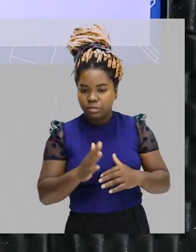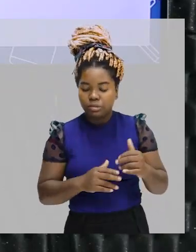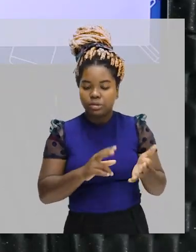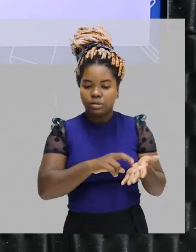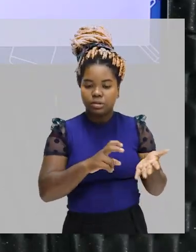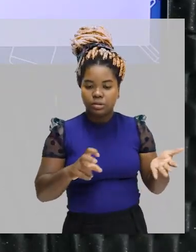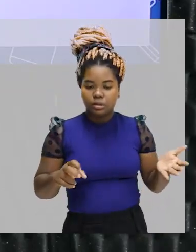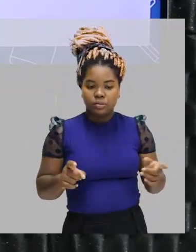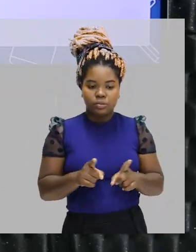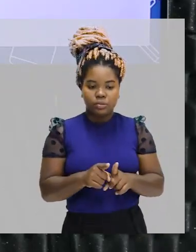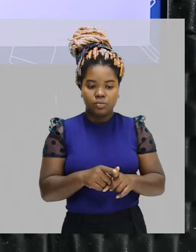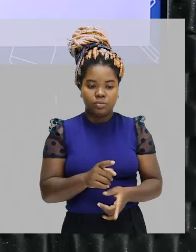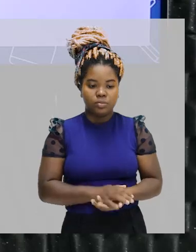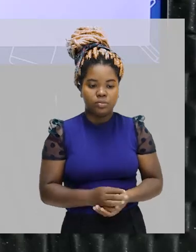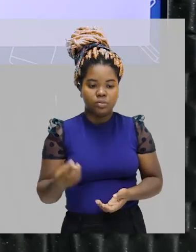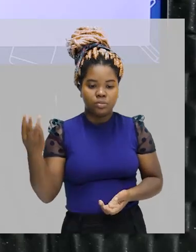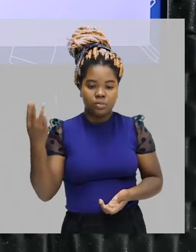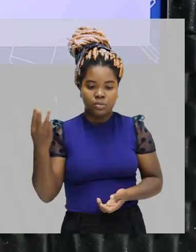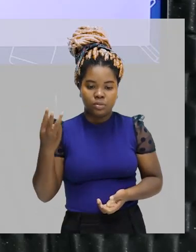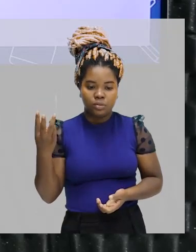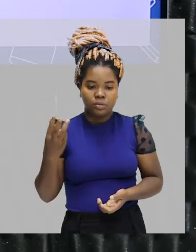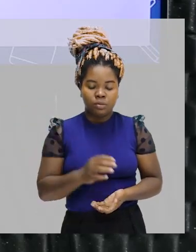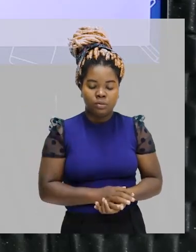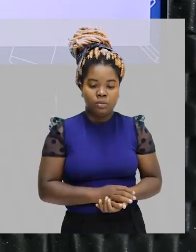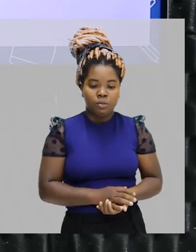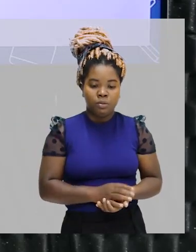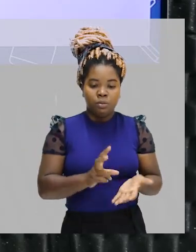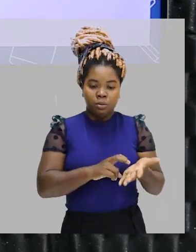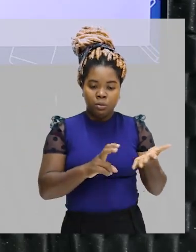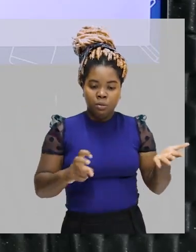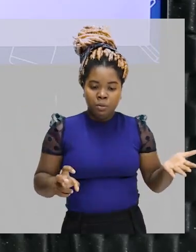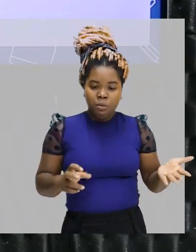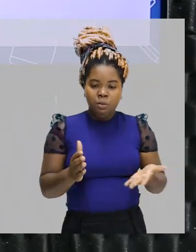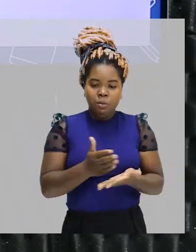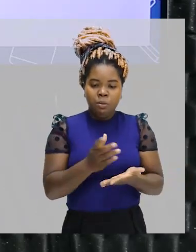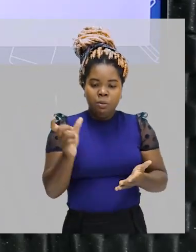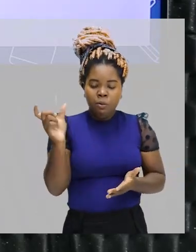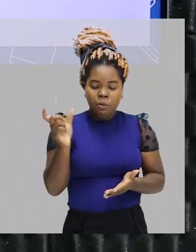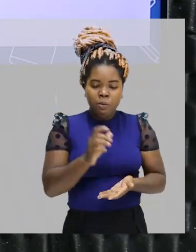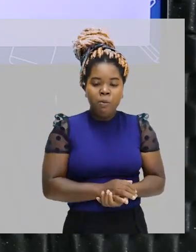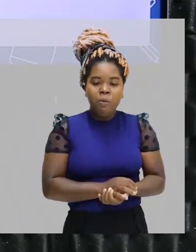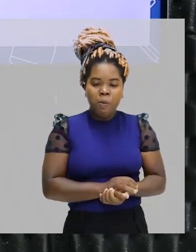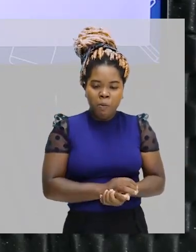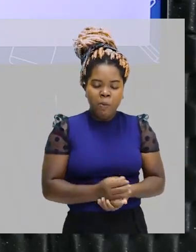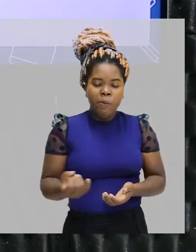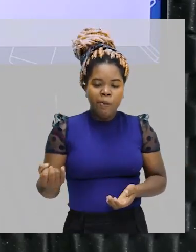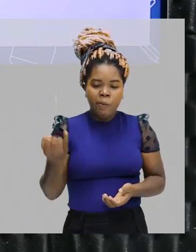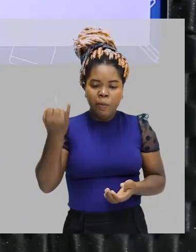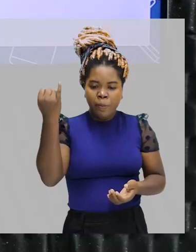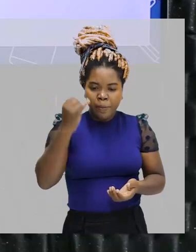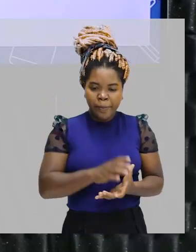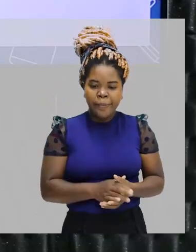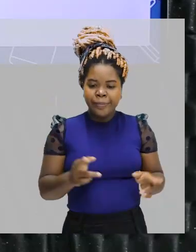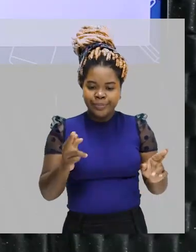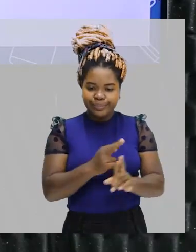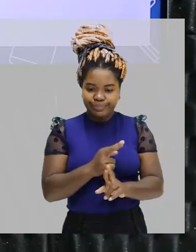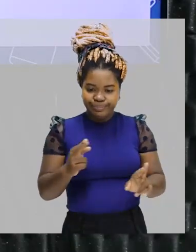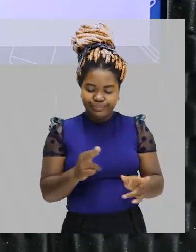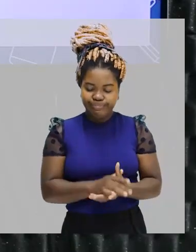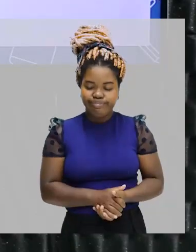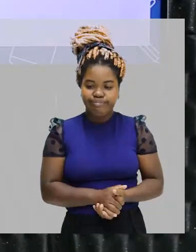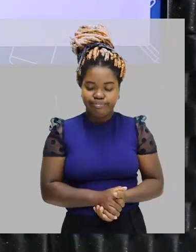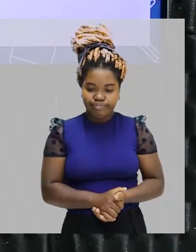vocabulário. Work-related vocabulary. Vou trazer para vocês algumas palavrinhas que são essenciais e que são relacionadas